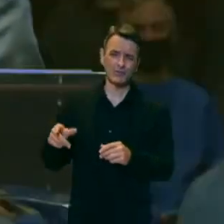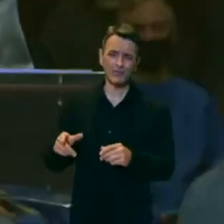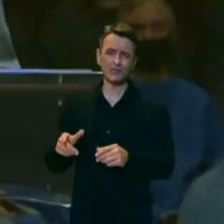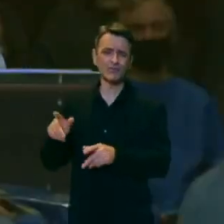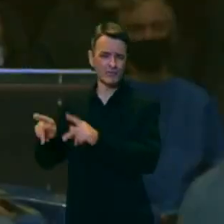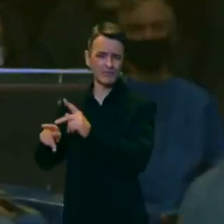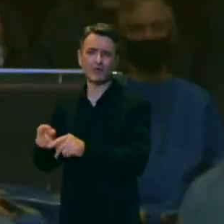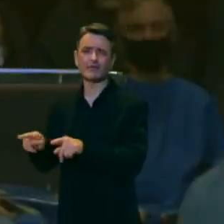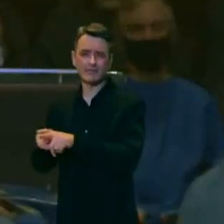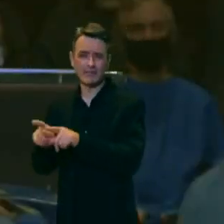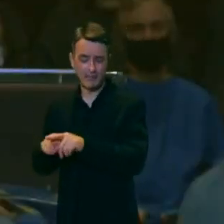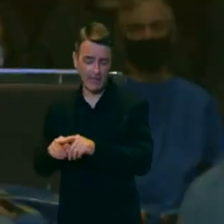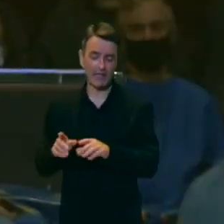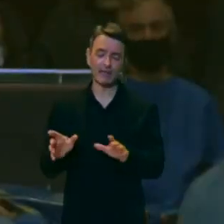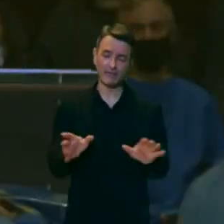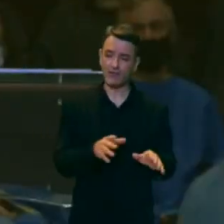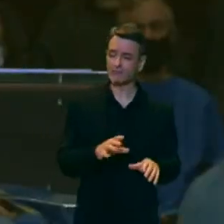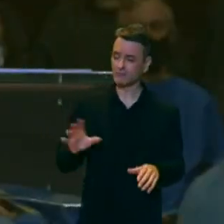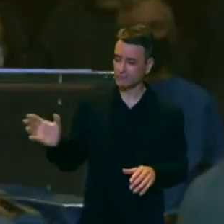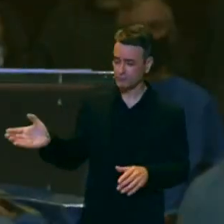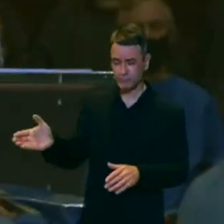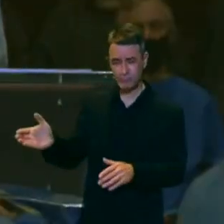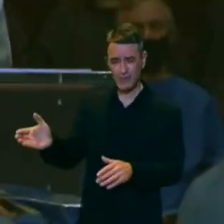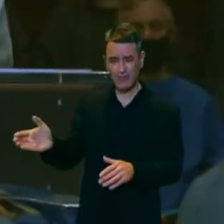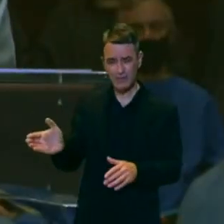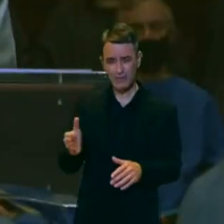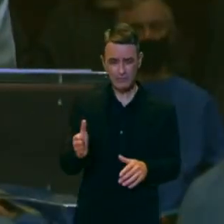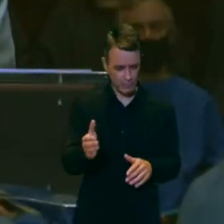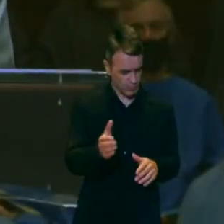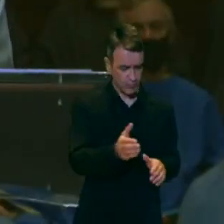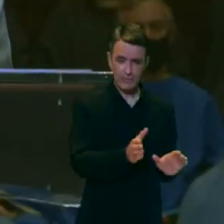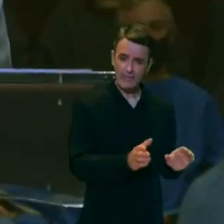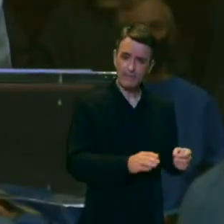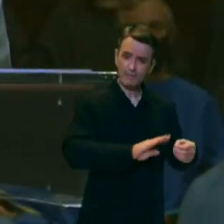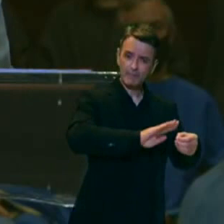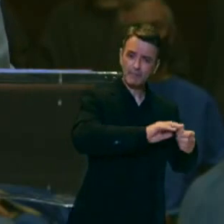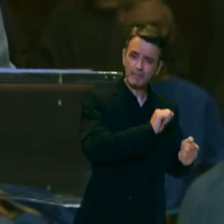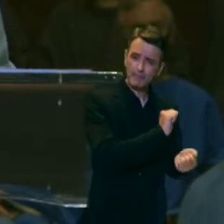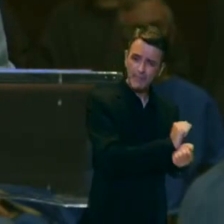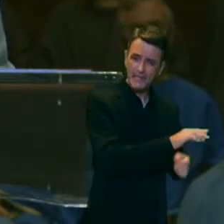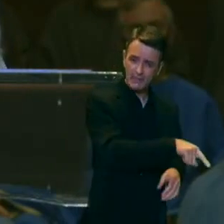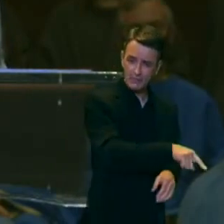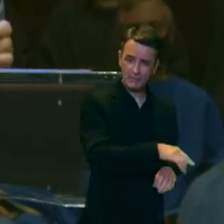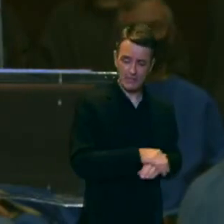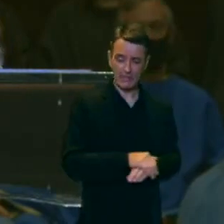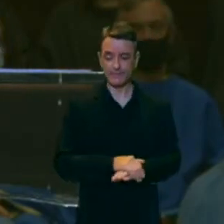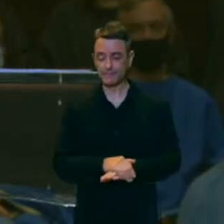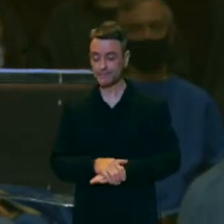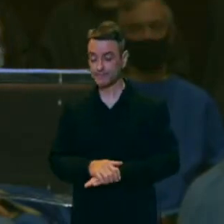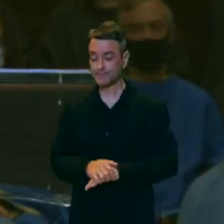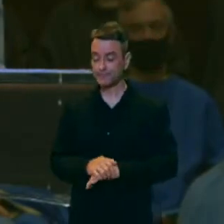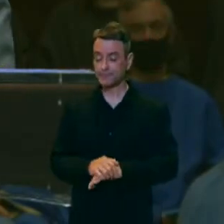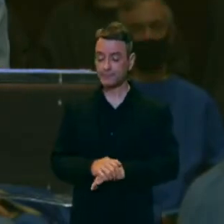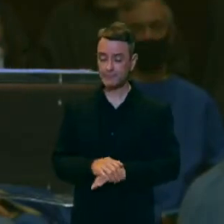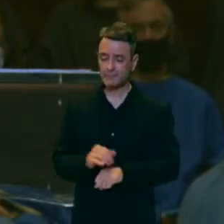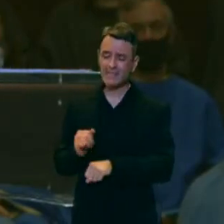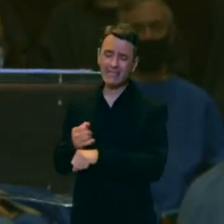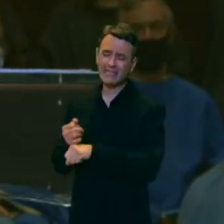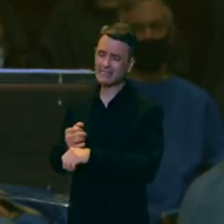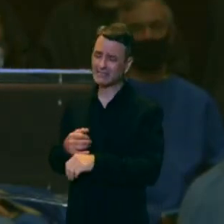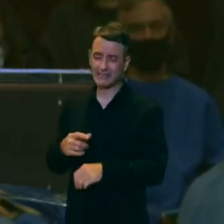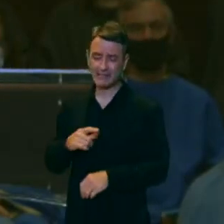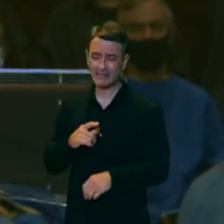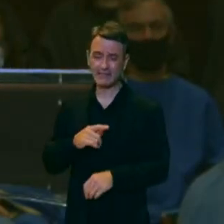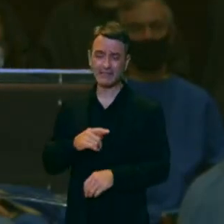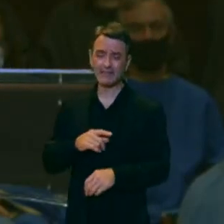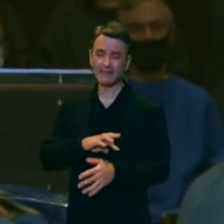Alguns também tinham sido capturados durante o cerco de Jerusalém. E aqui tem uma série de textos da Bíblia que